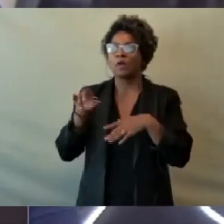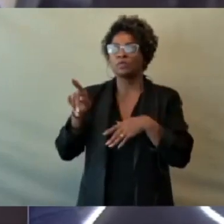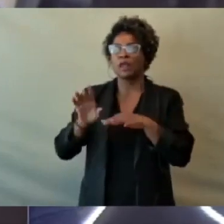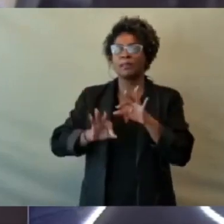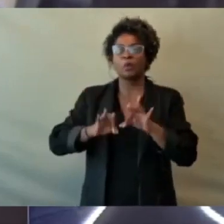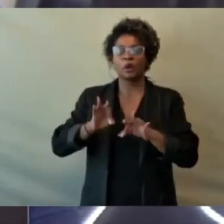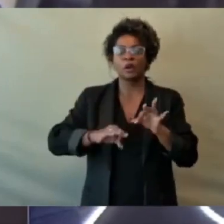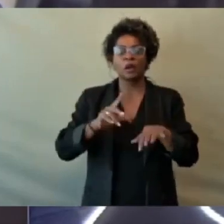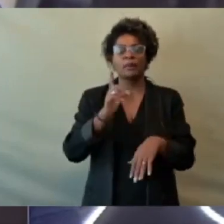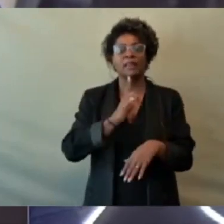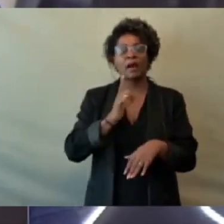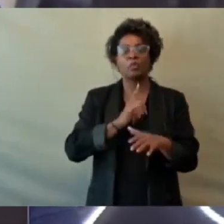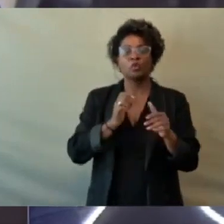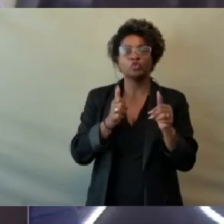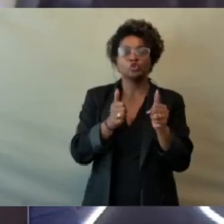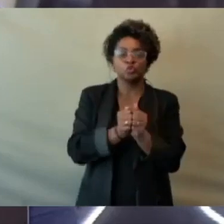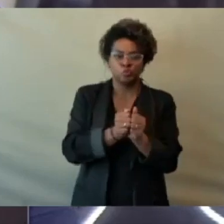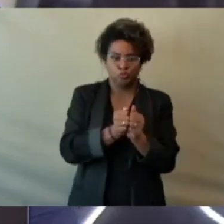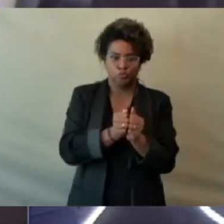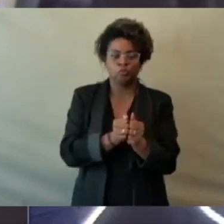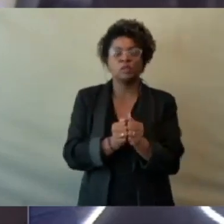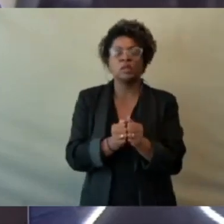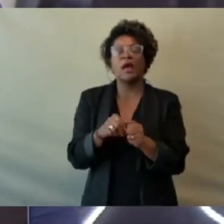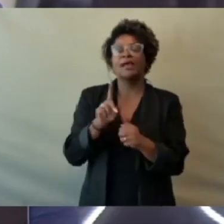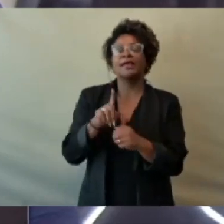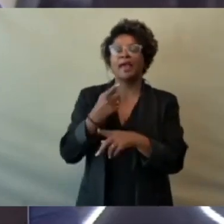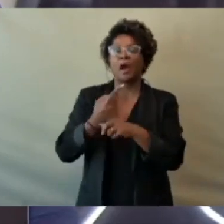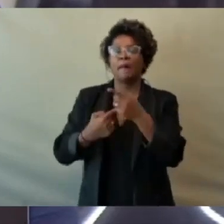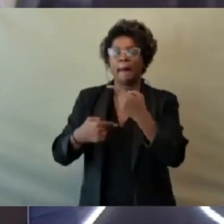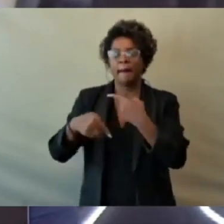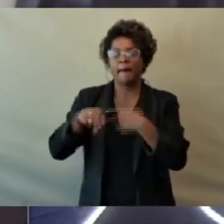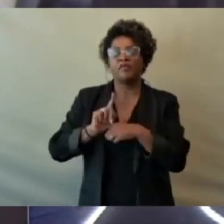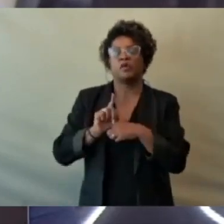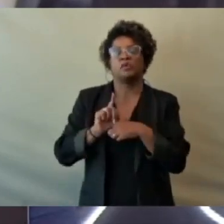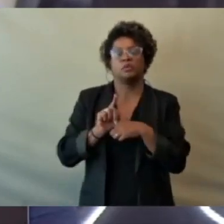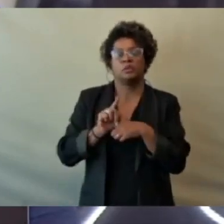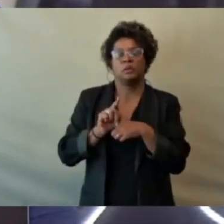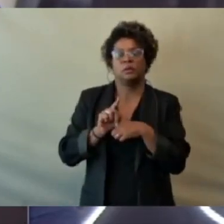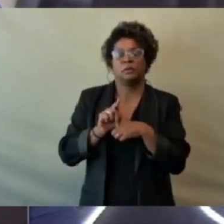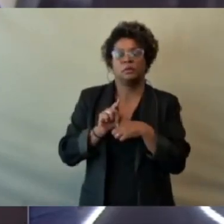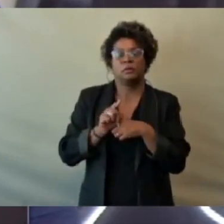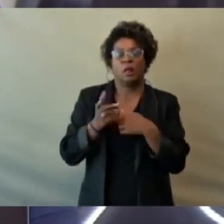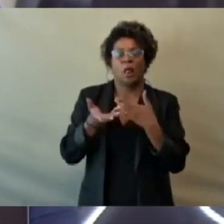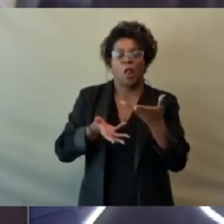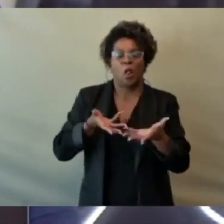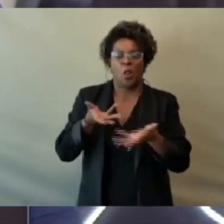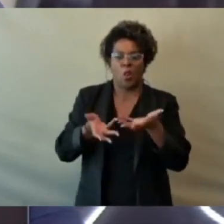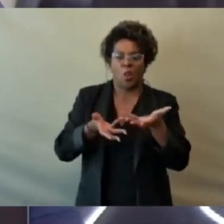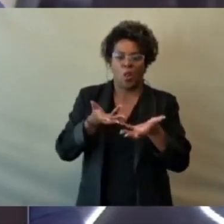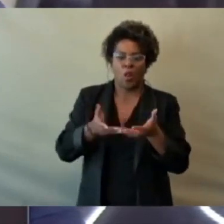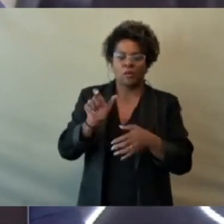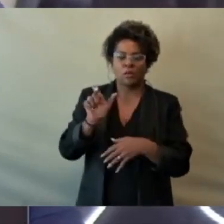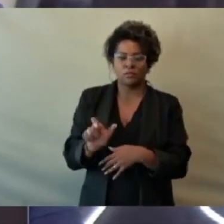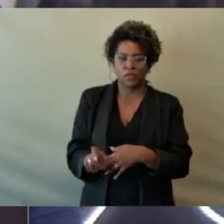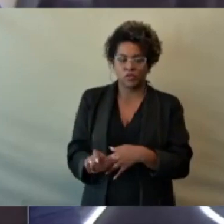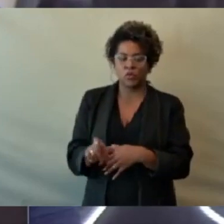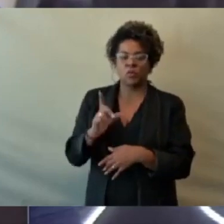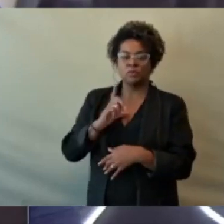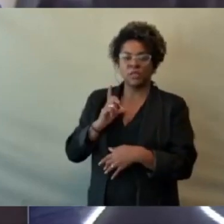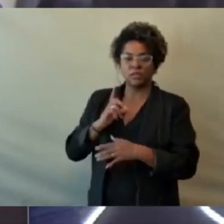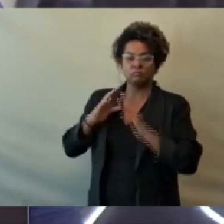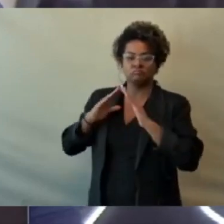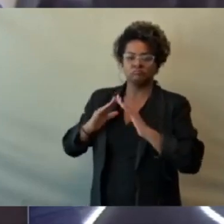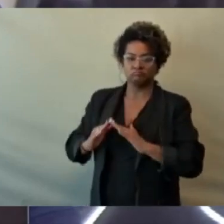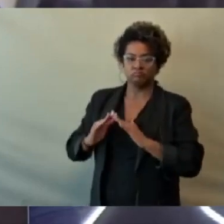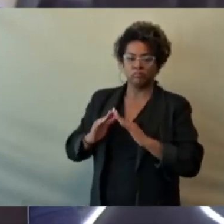é uma evolução aí na tratativa com os moradores em situação de rua e gostaria de receber sim um